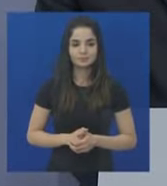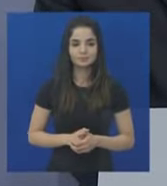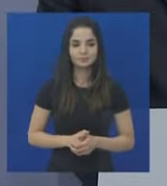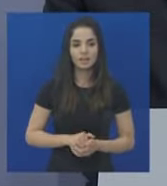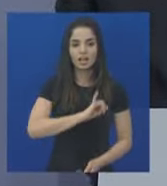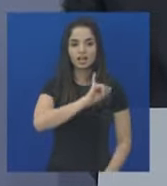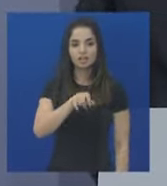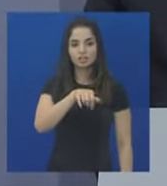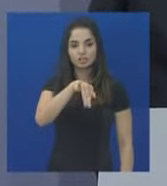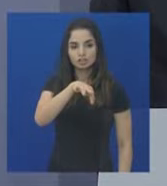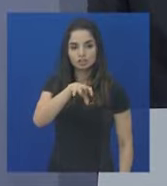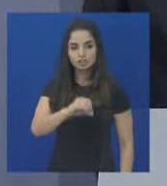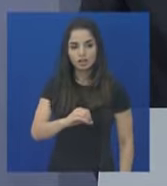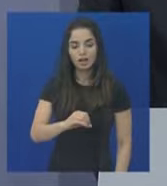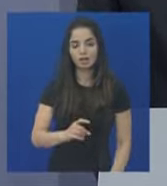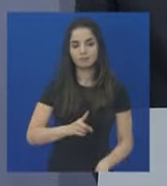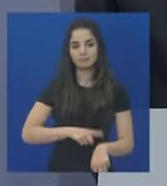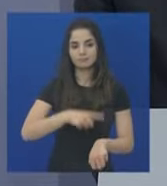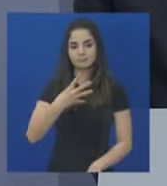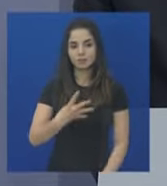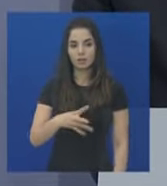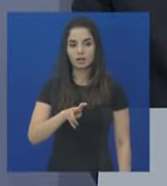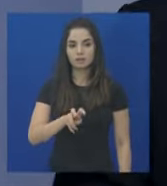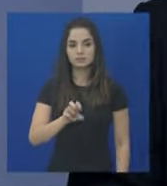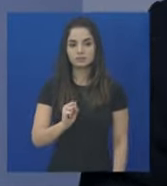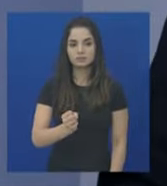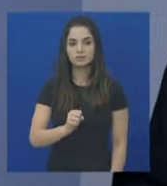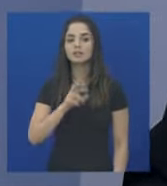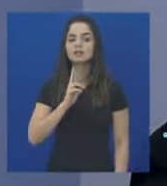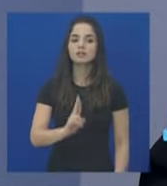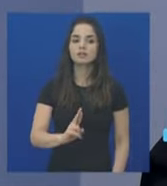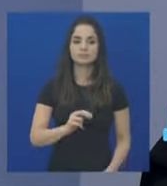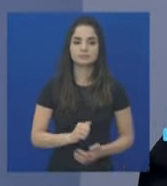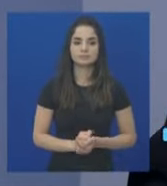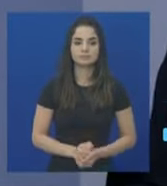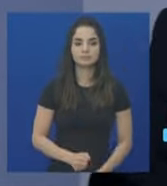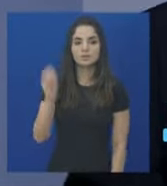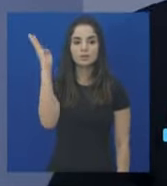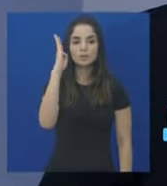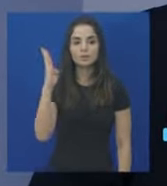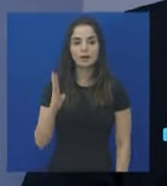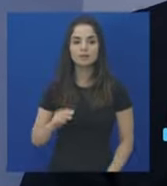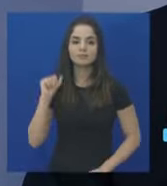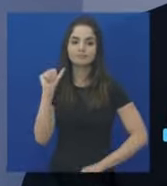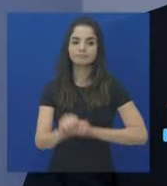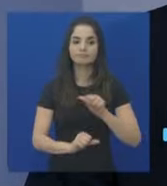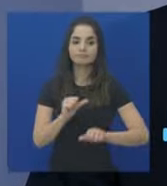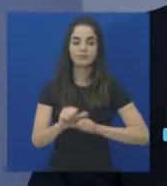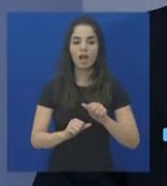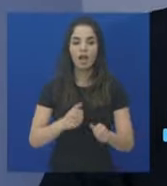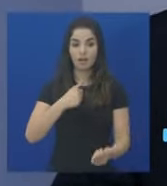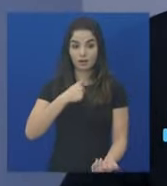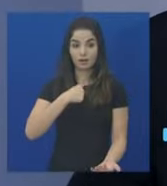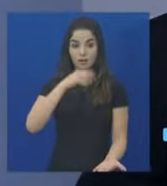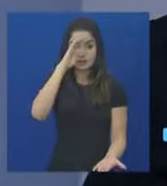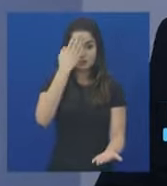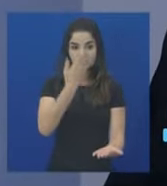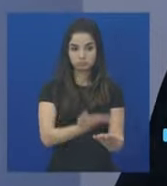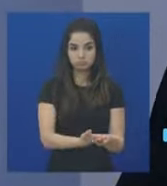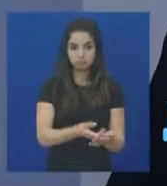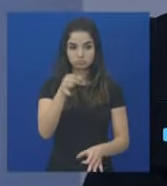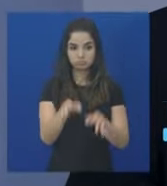Jânio, 45 segundos para a réplica. O Brasil mudou. Eu acredito na justiça. Recentemente,